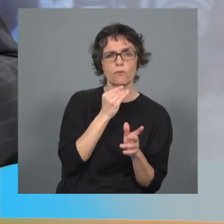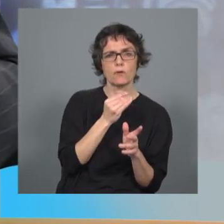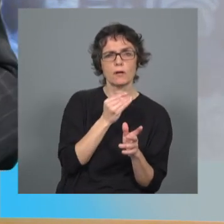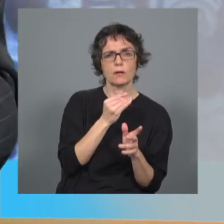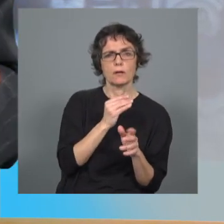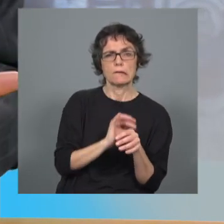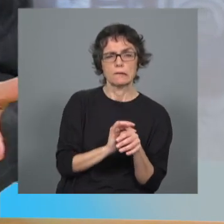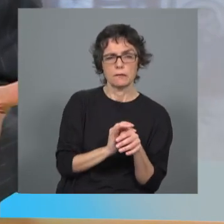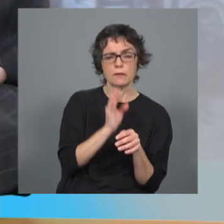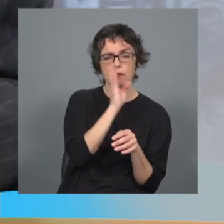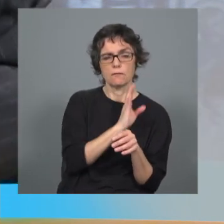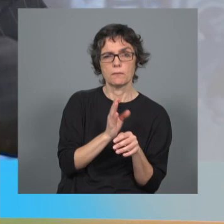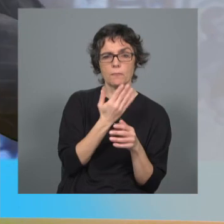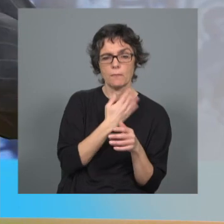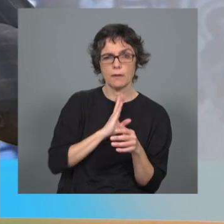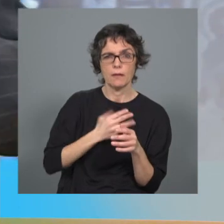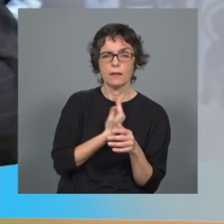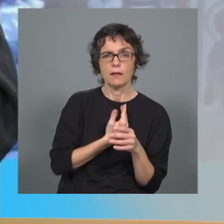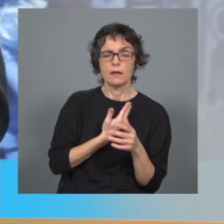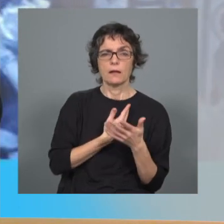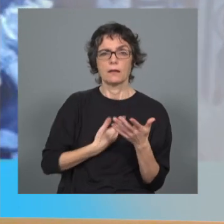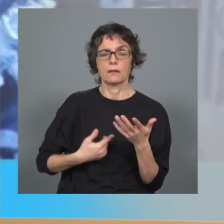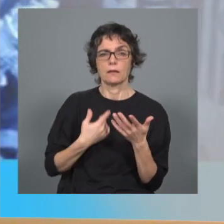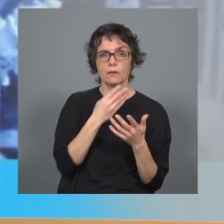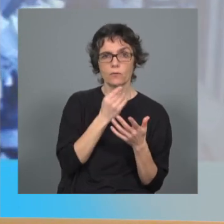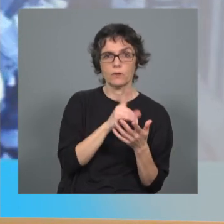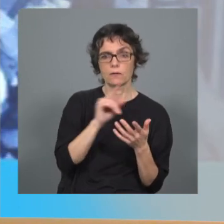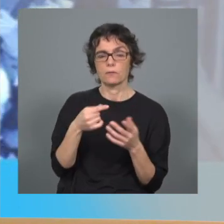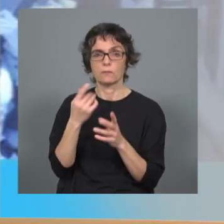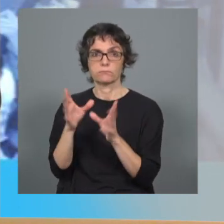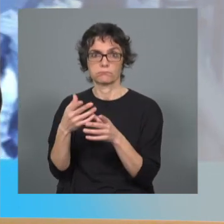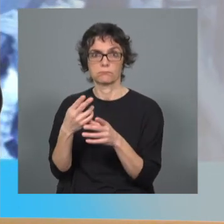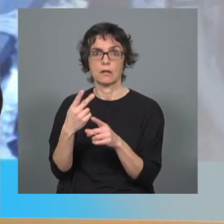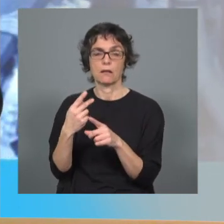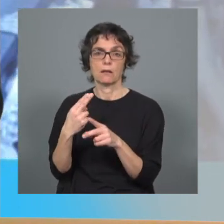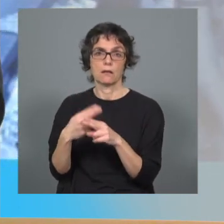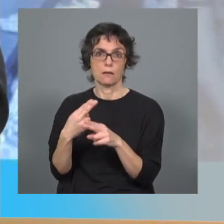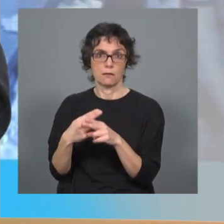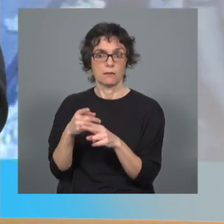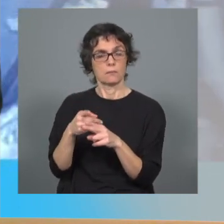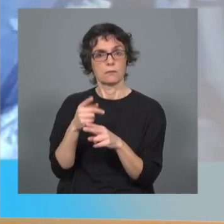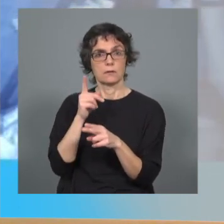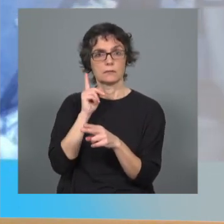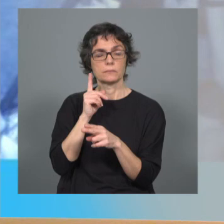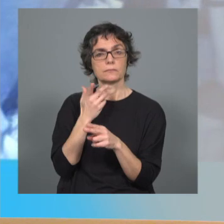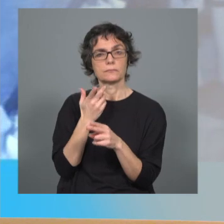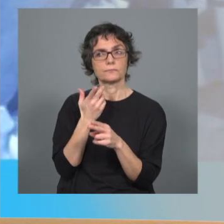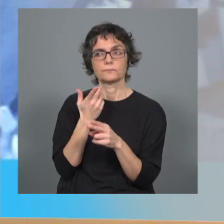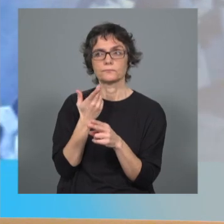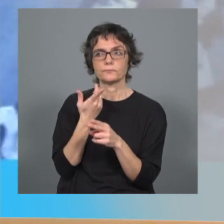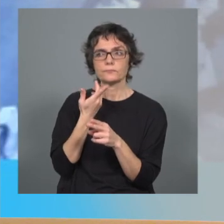judaicas, Marcos, uma comunidade de Roma muito sensível àquilo que era viver a fé num